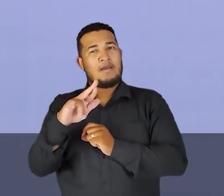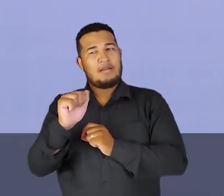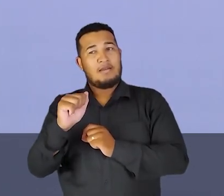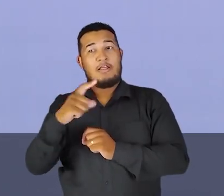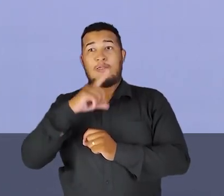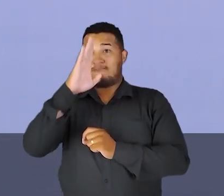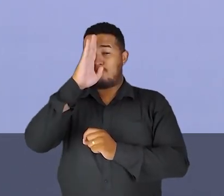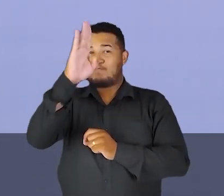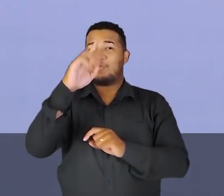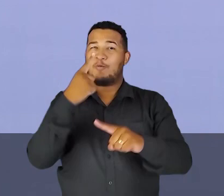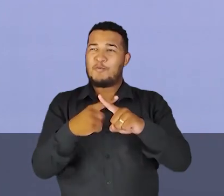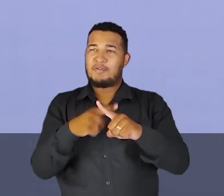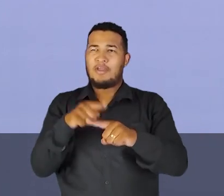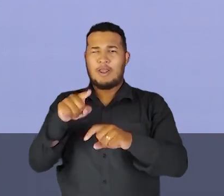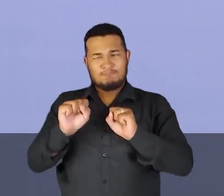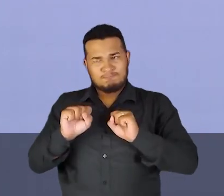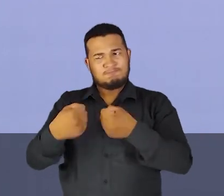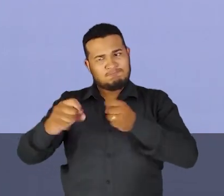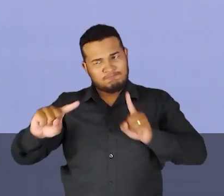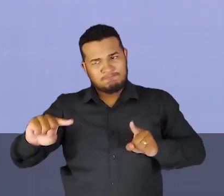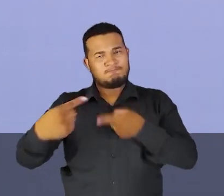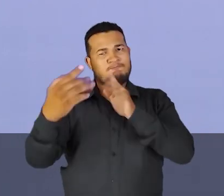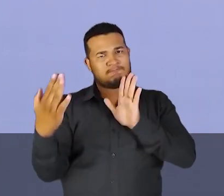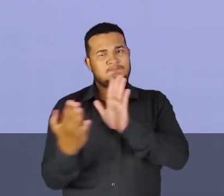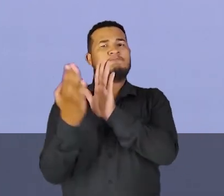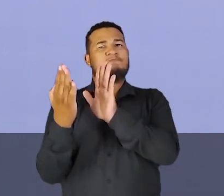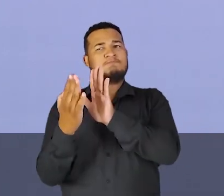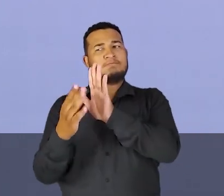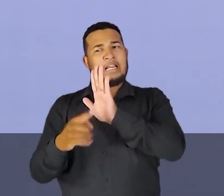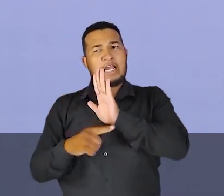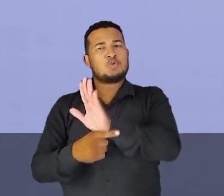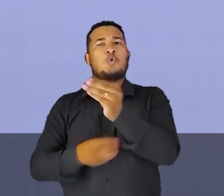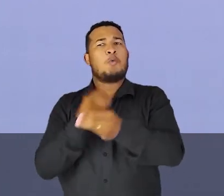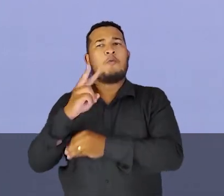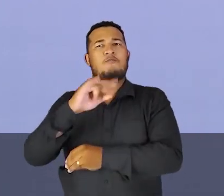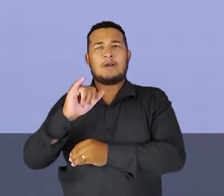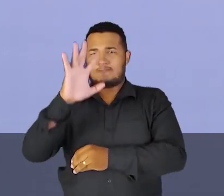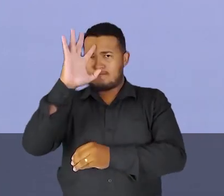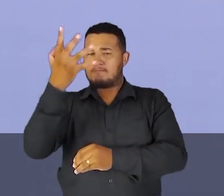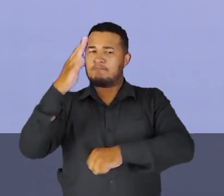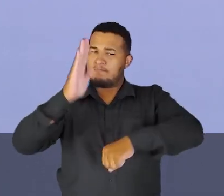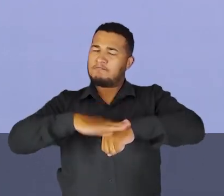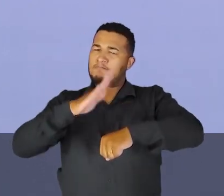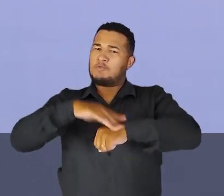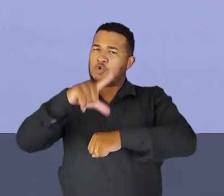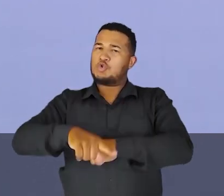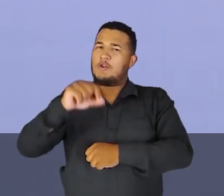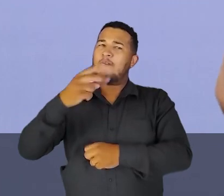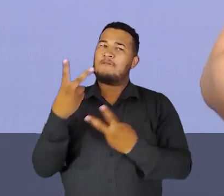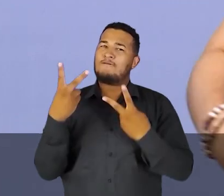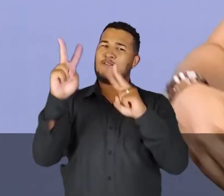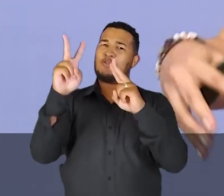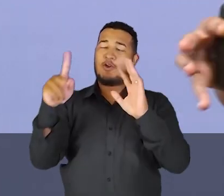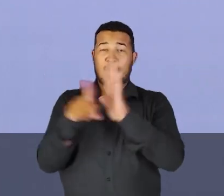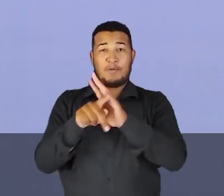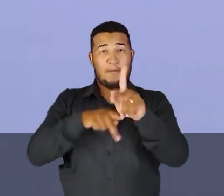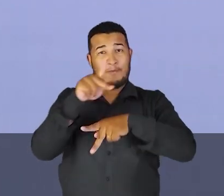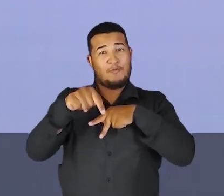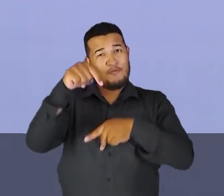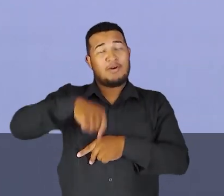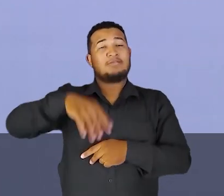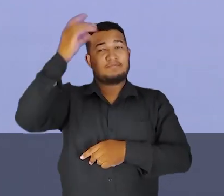centralidade, porque ela é uma mulher que enfrentou, que ajudou a decidir a vitória para, então, o povo que vivia no